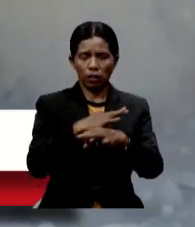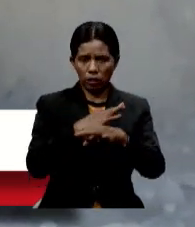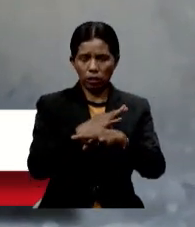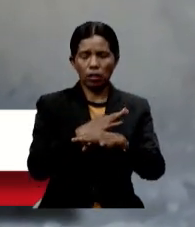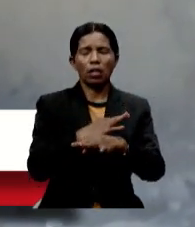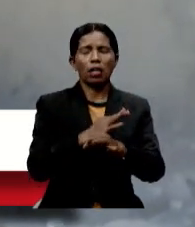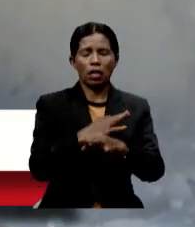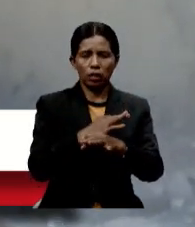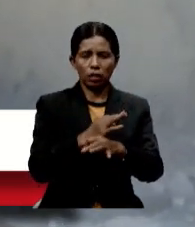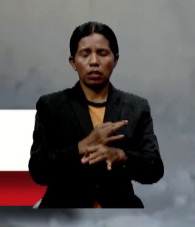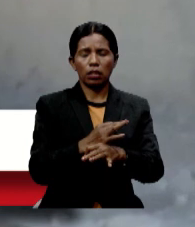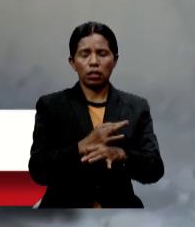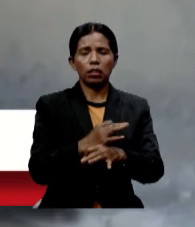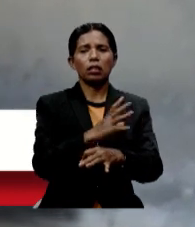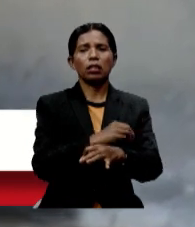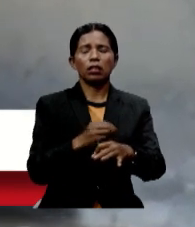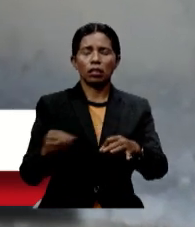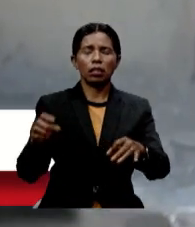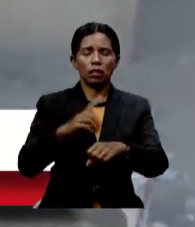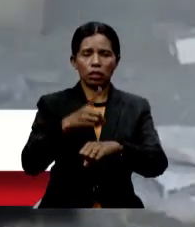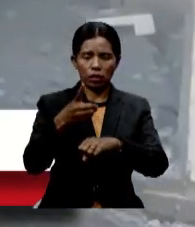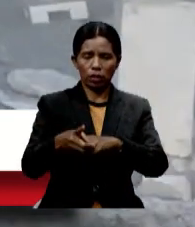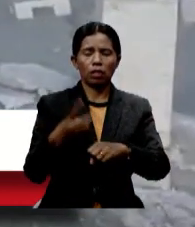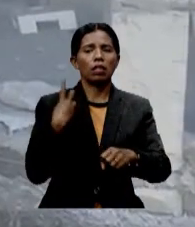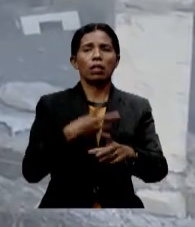que irá me mac sucumola passou